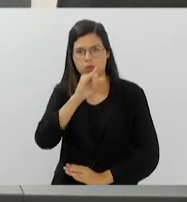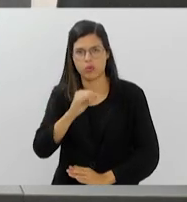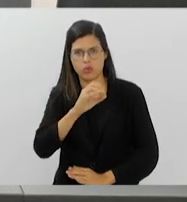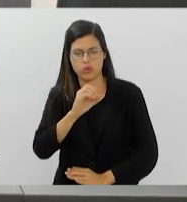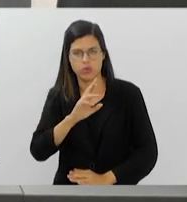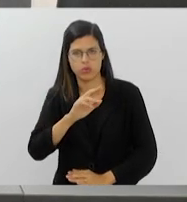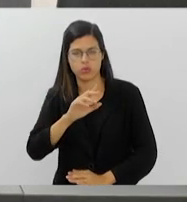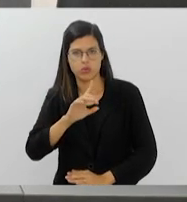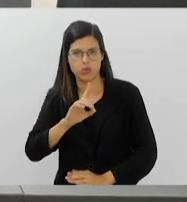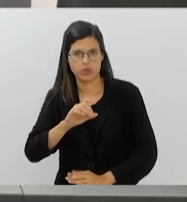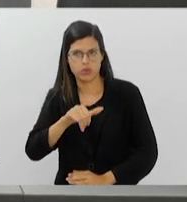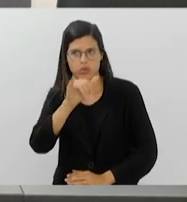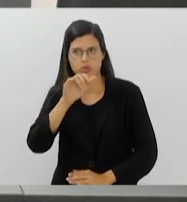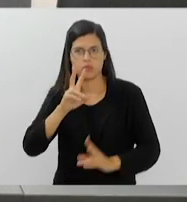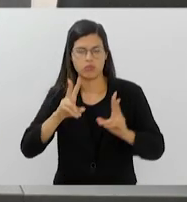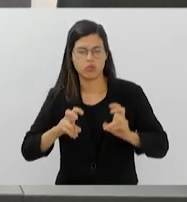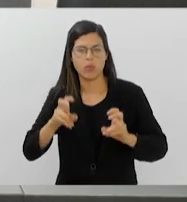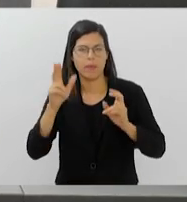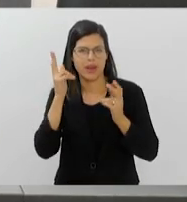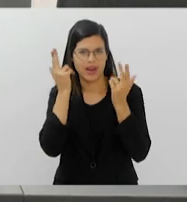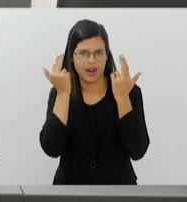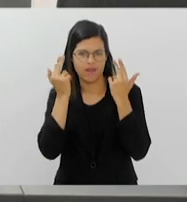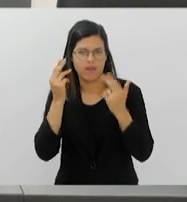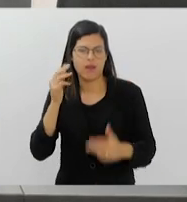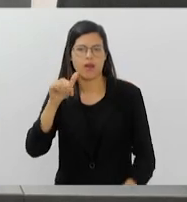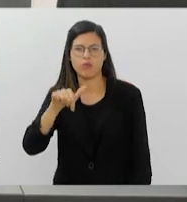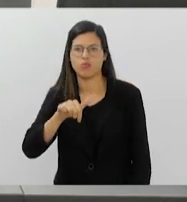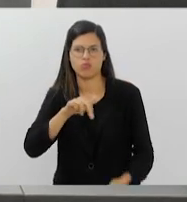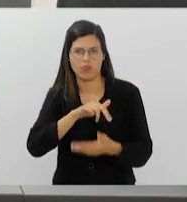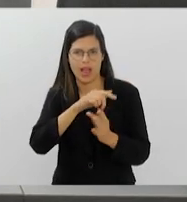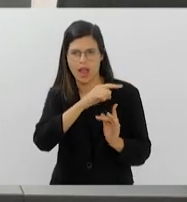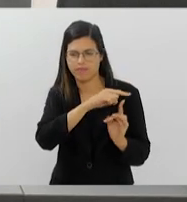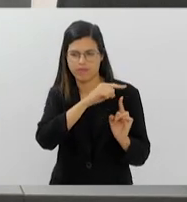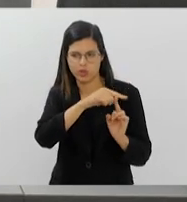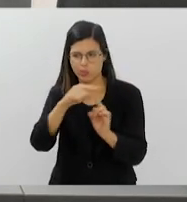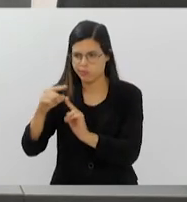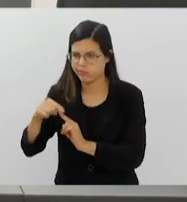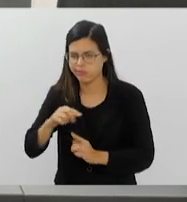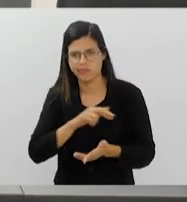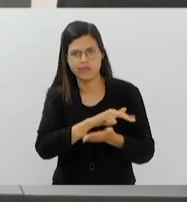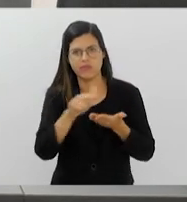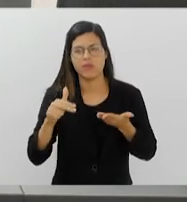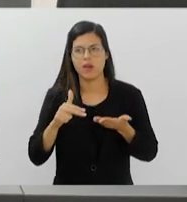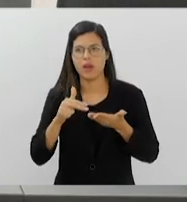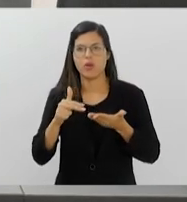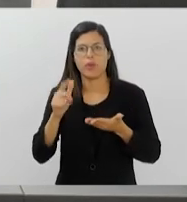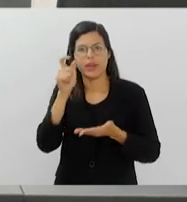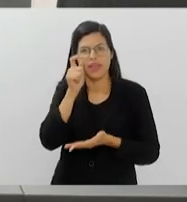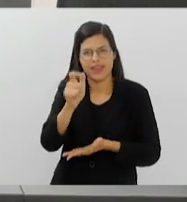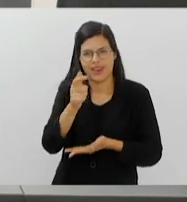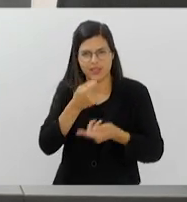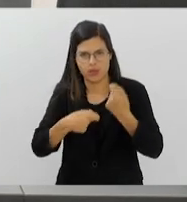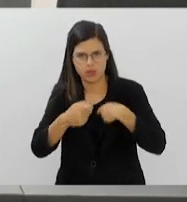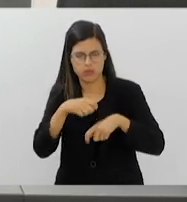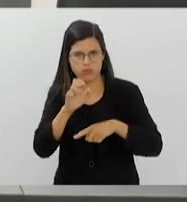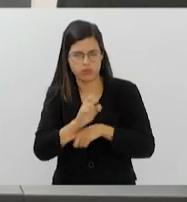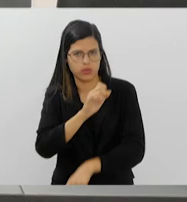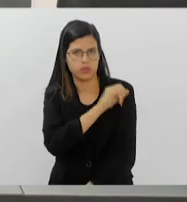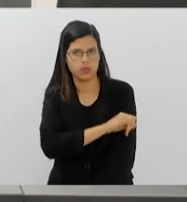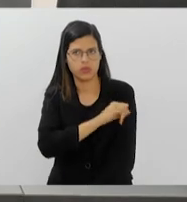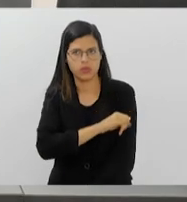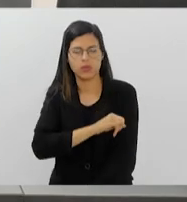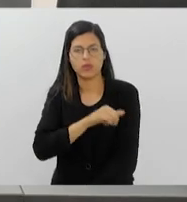raça de cavalo Campolina e Mangalarga Machador como de relevante interesse social e econômico para o Estado do Rio de Janeiro. Para aparecer, deputado Luiz